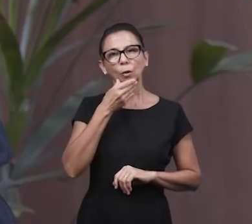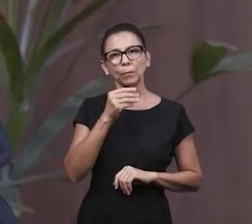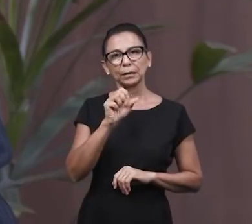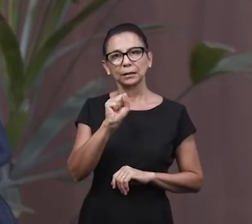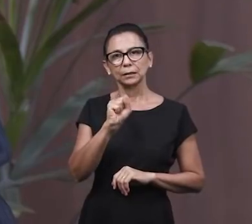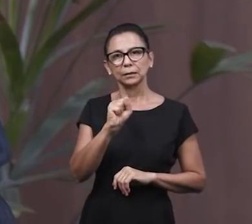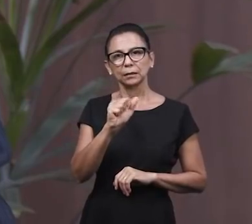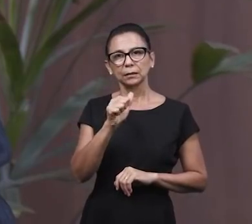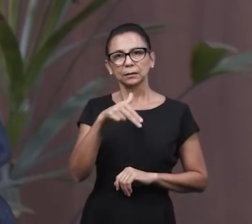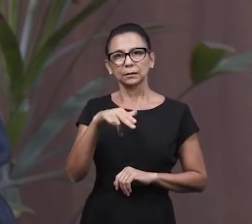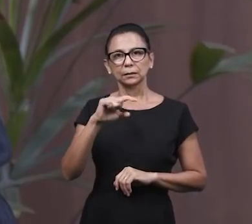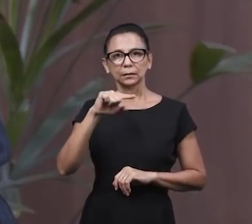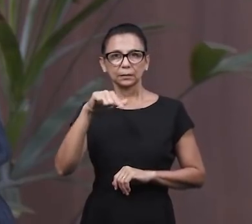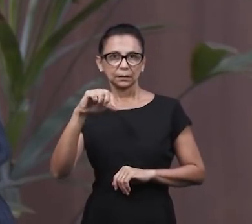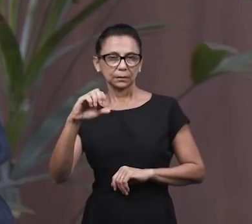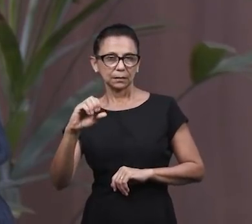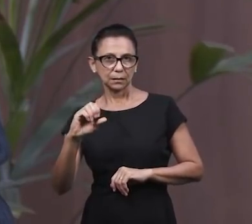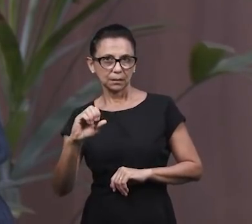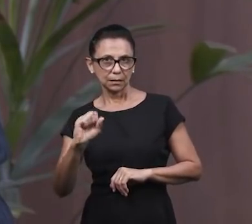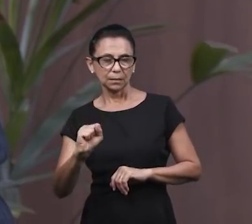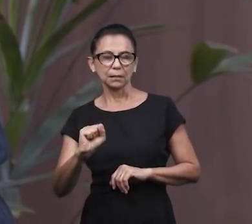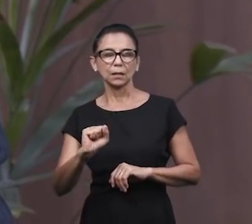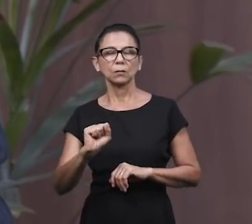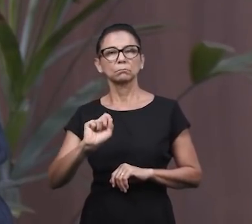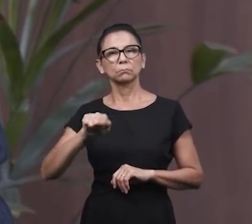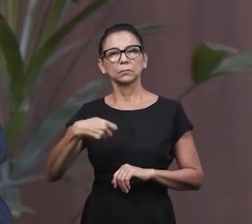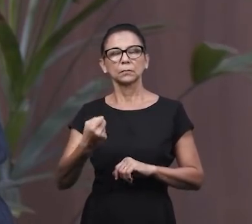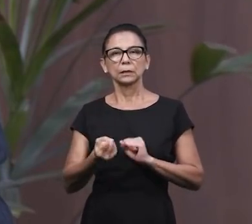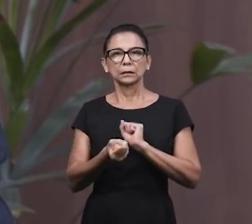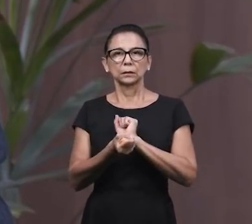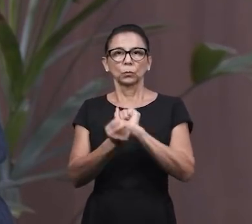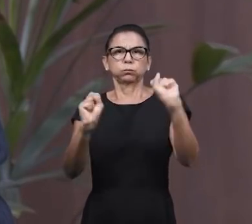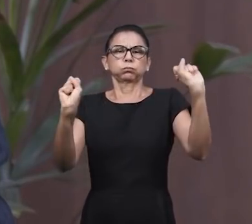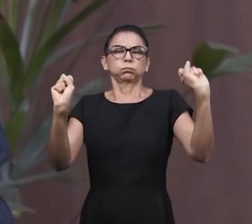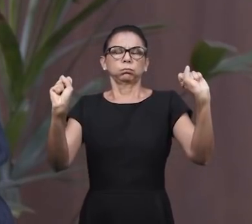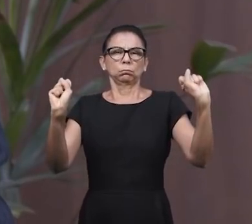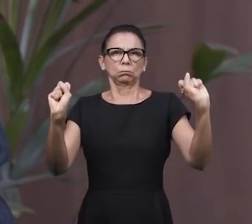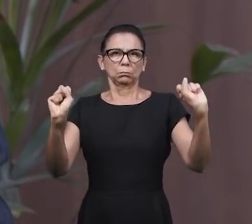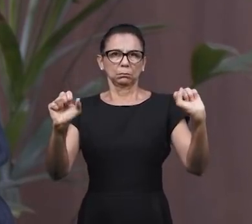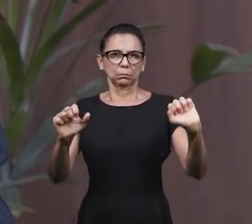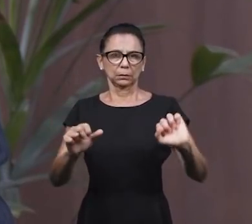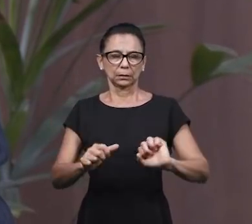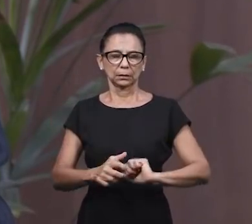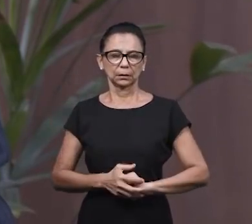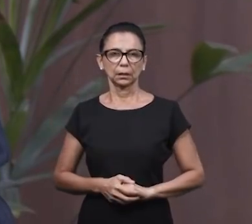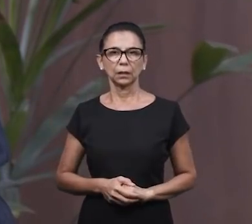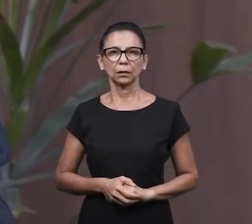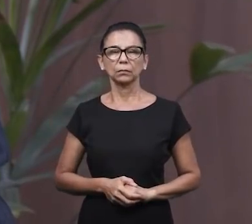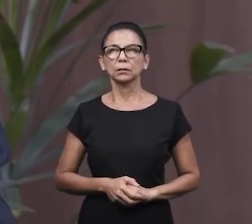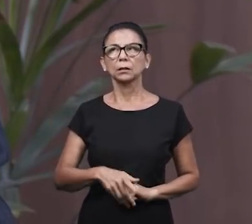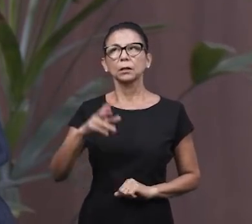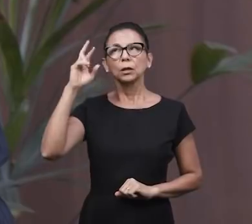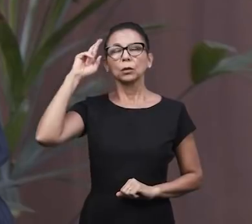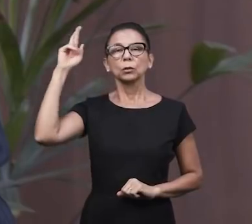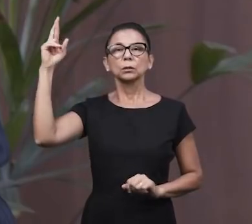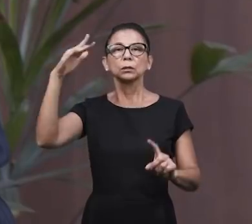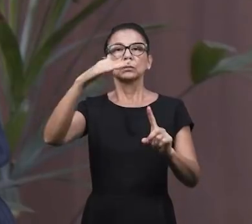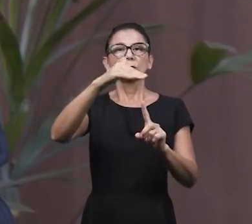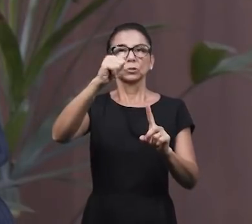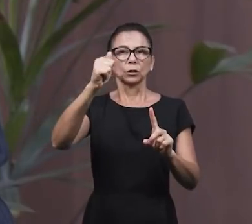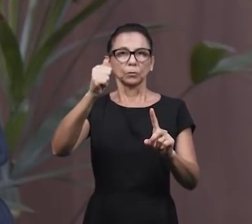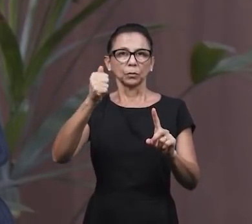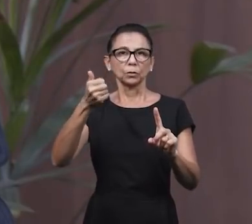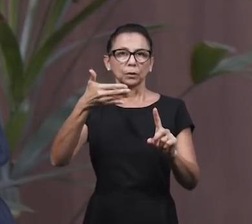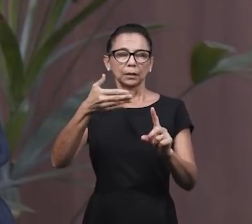de Sansão. Sansão, por exemplo, quando Deus chamou Sansão e preparou